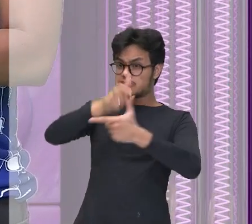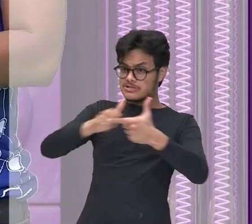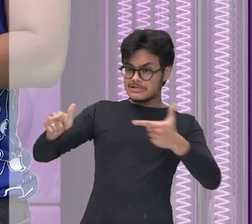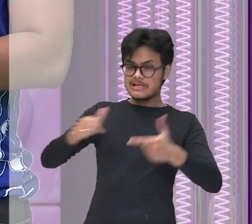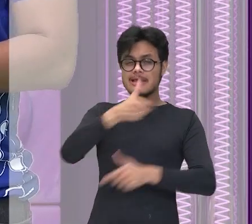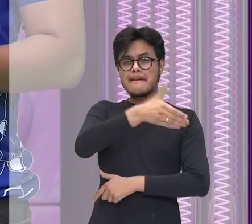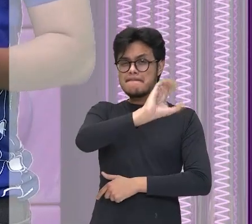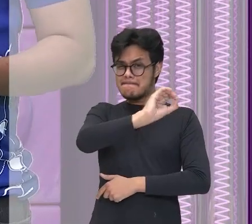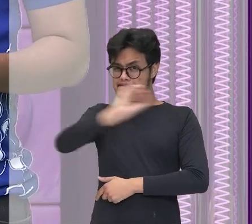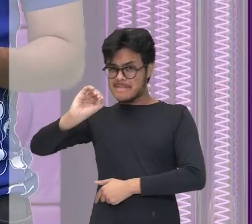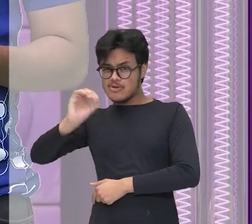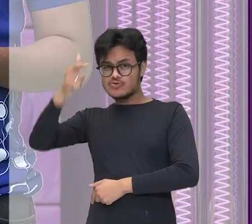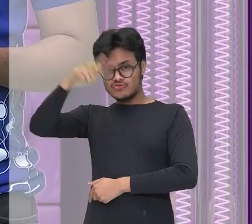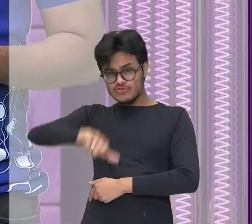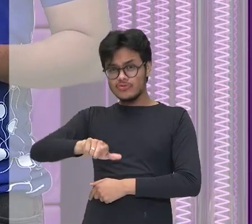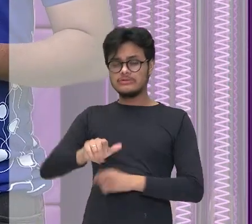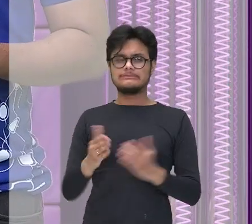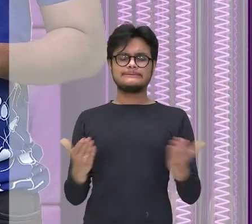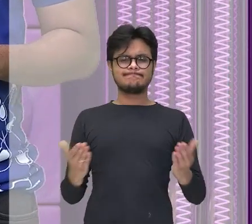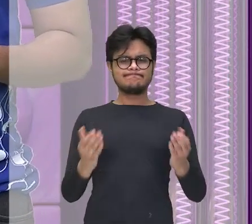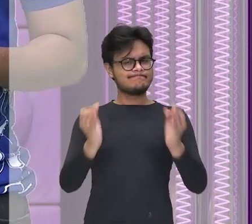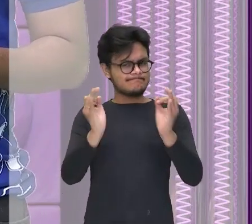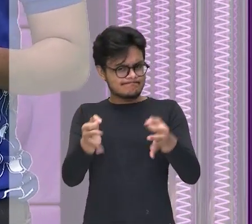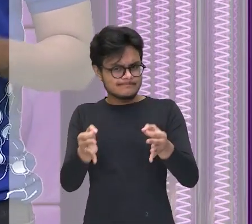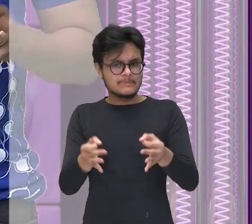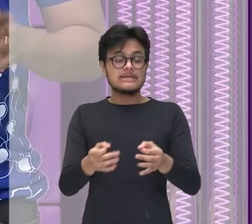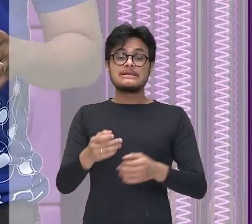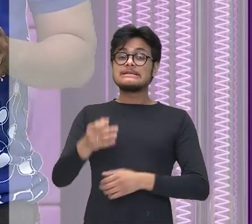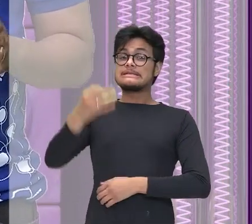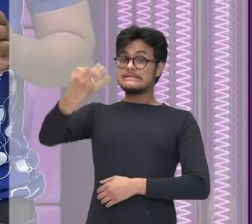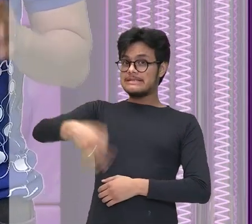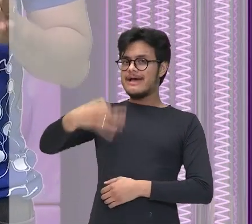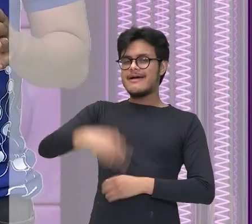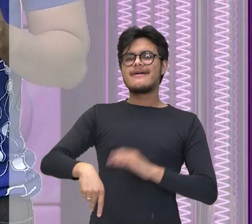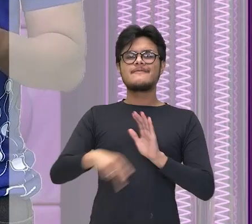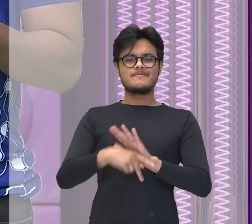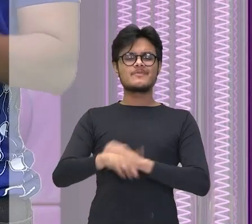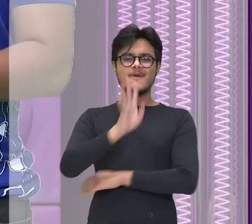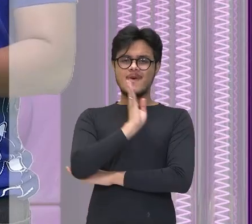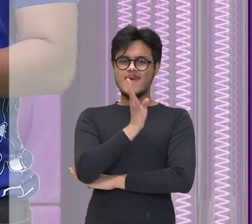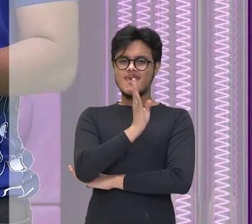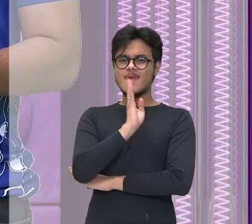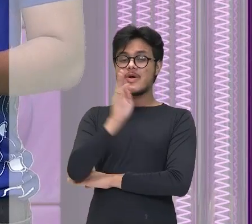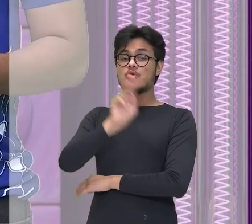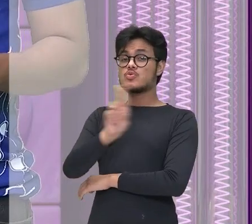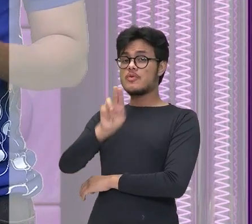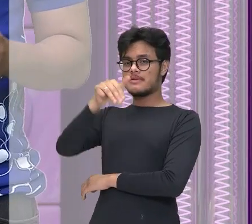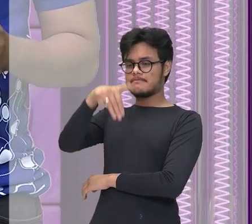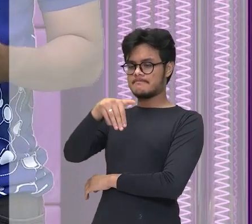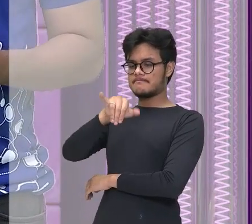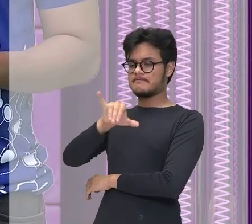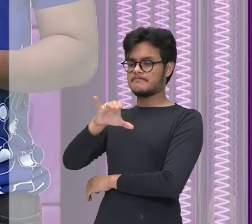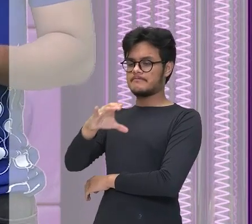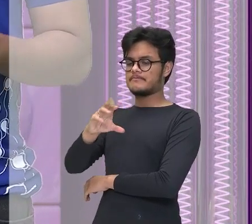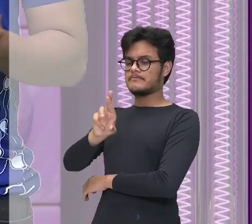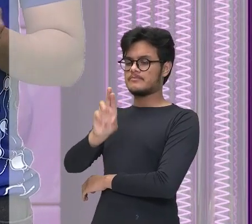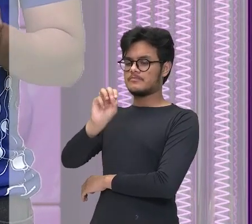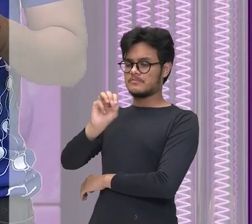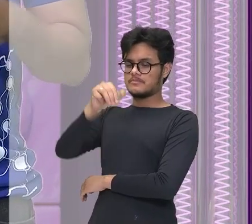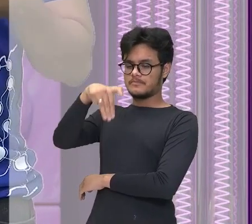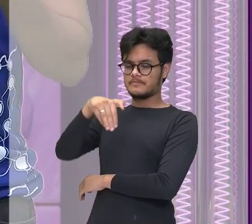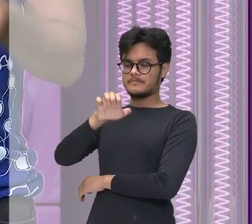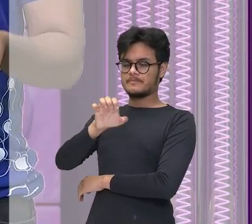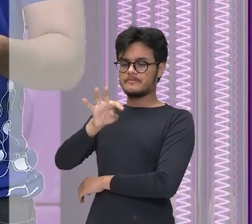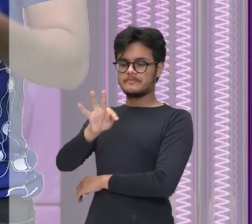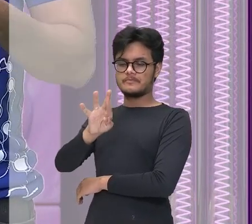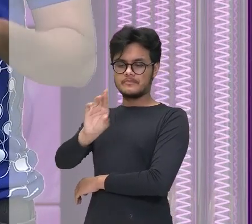1000 partes? Pois bem, essa é a unidade que nós conhecemos como micrômetro. O micrômetro, ele